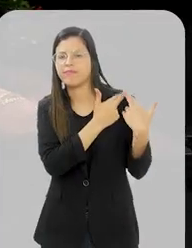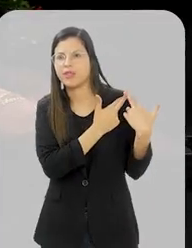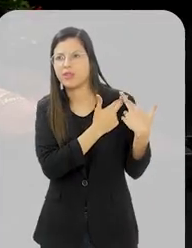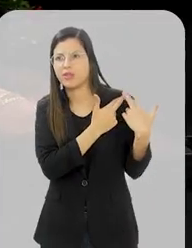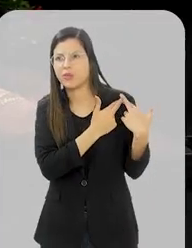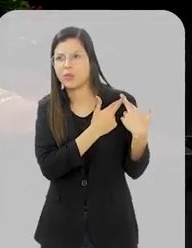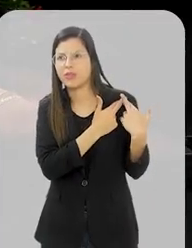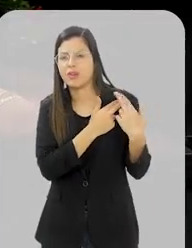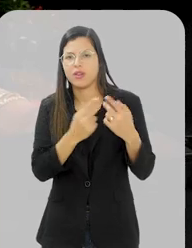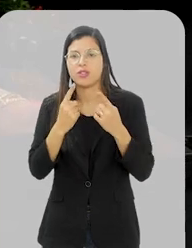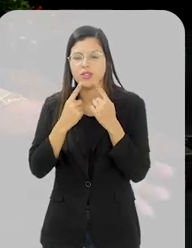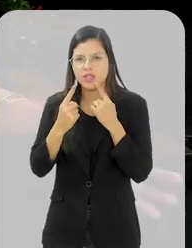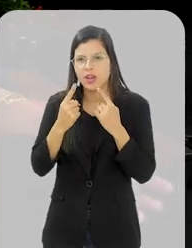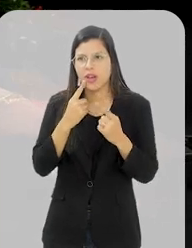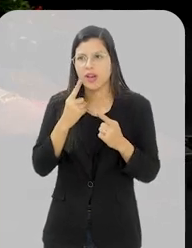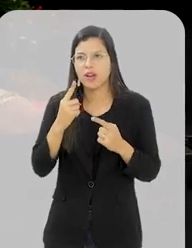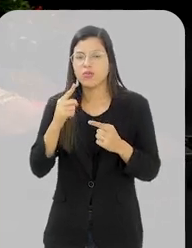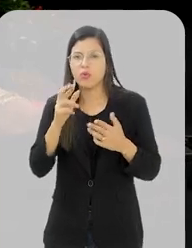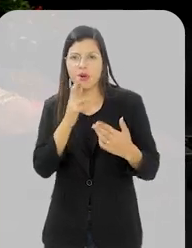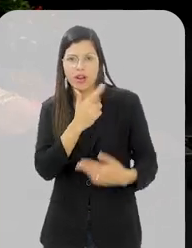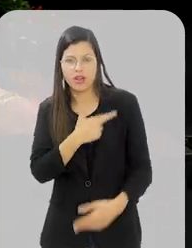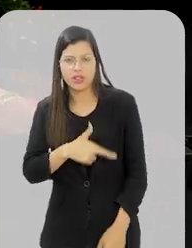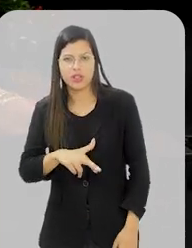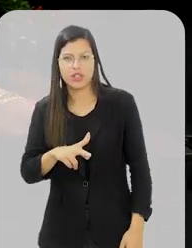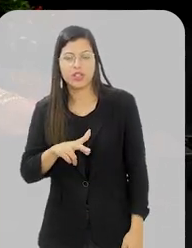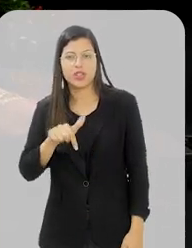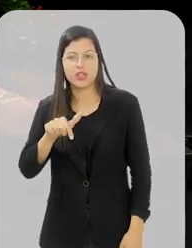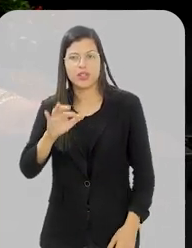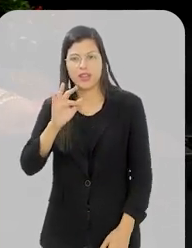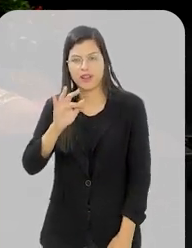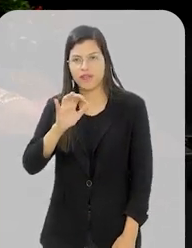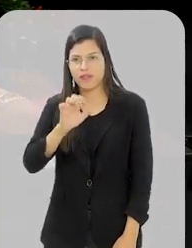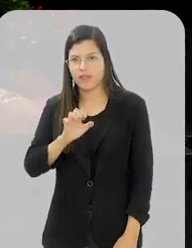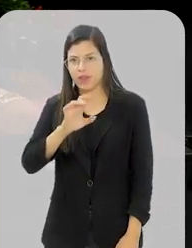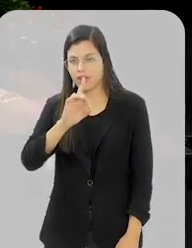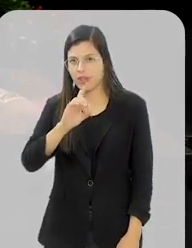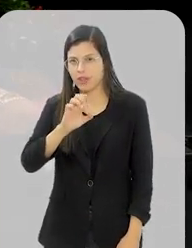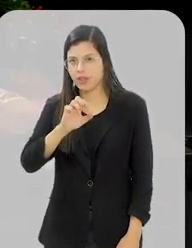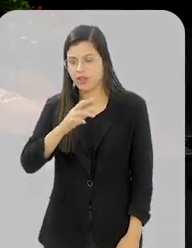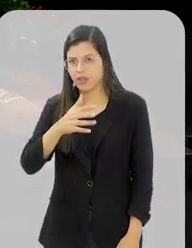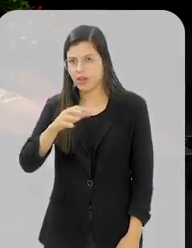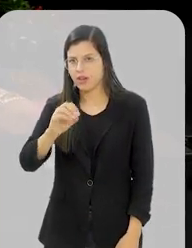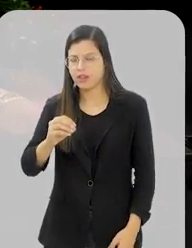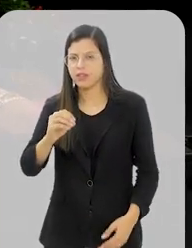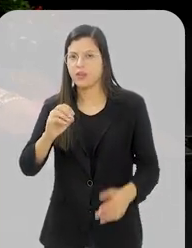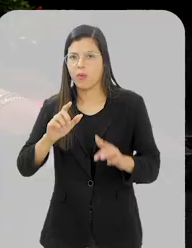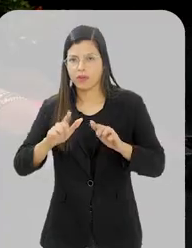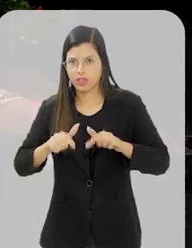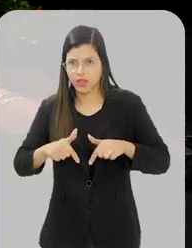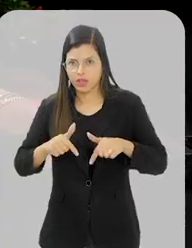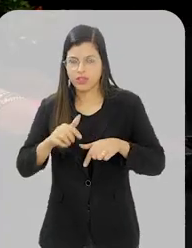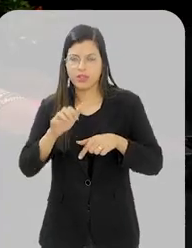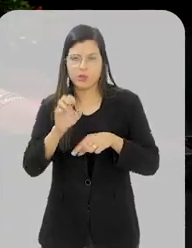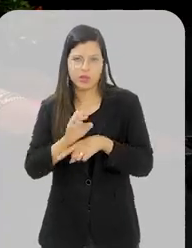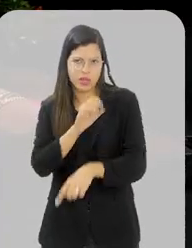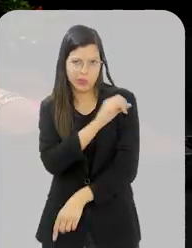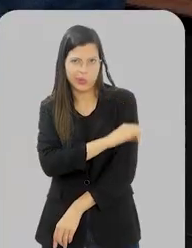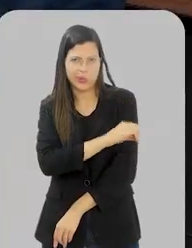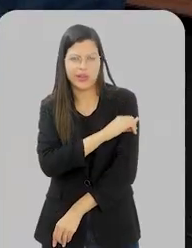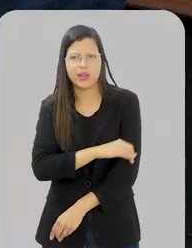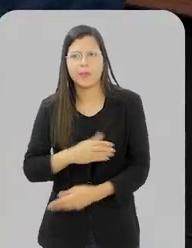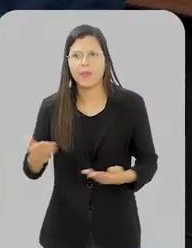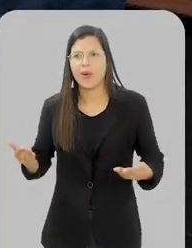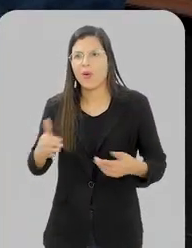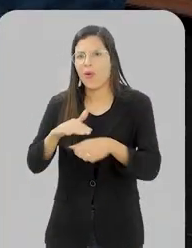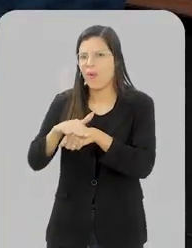o responsável pelo diálogo interreligioso da fier Israelita do Estado do Rio de Janeiro agora eu